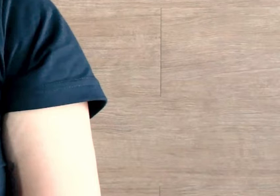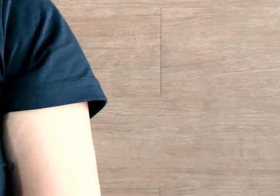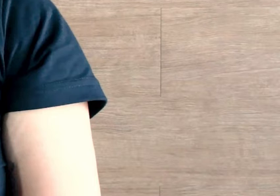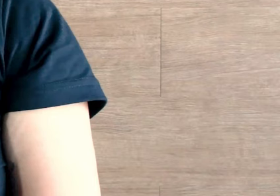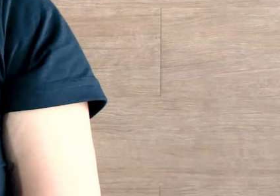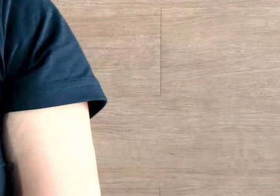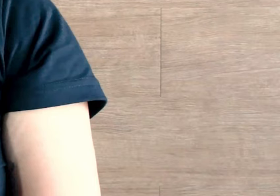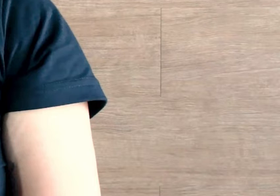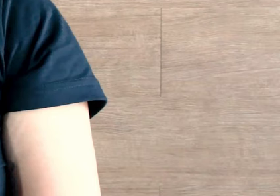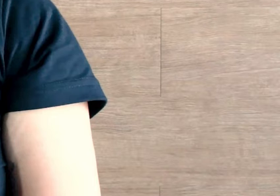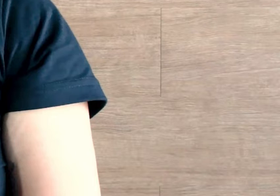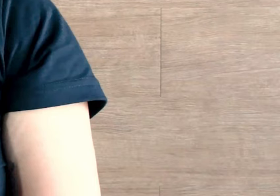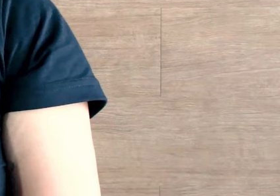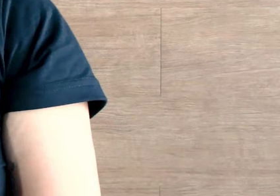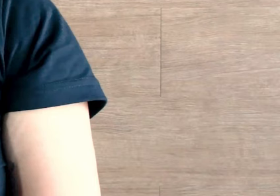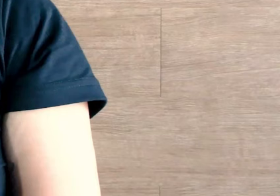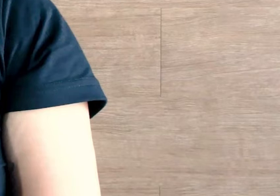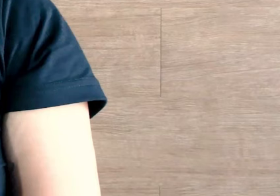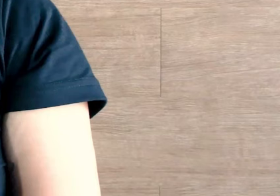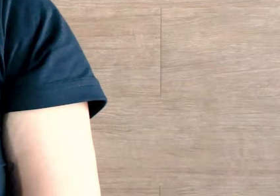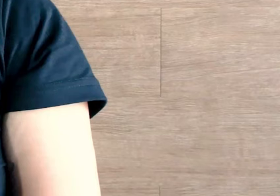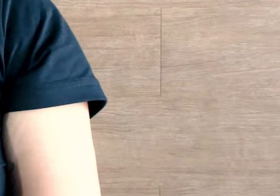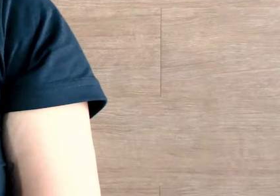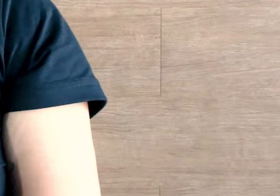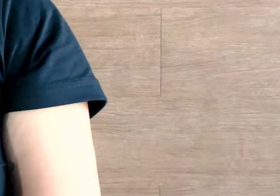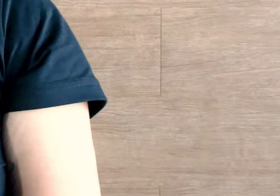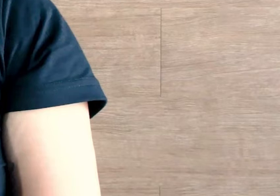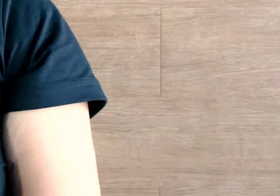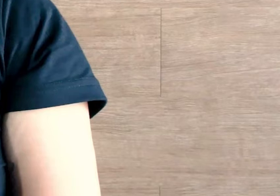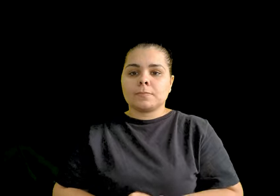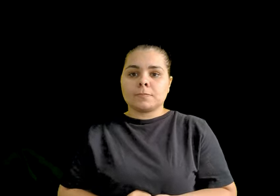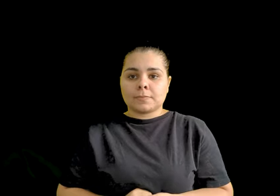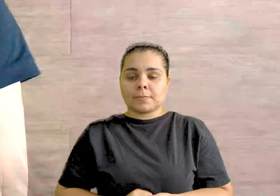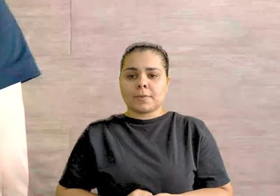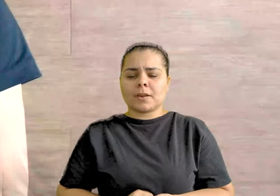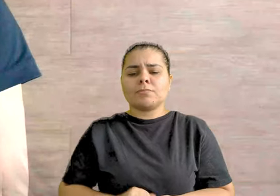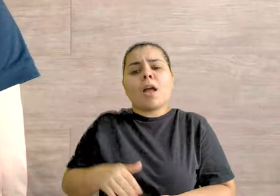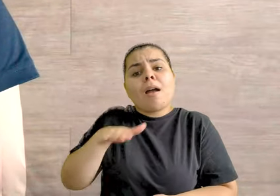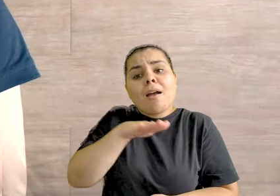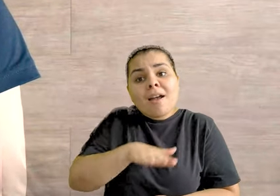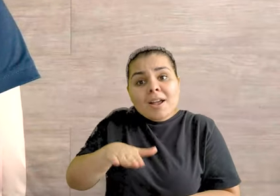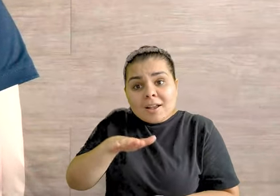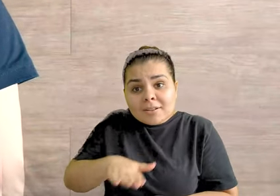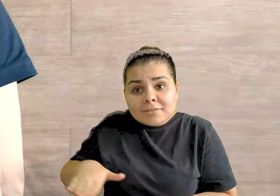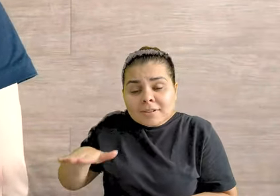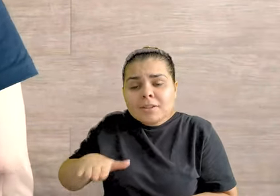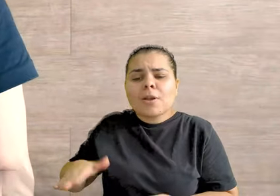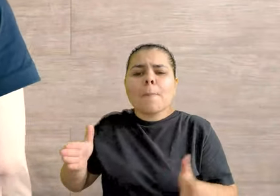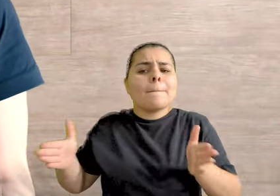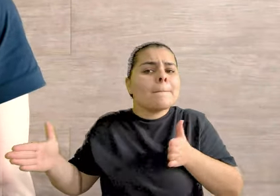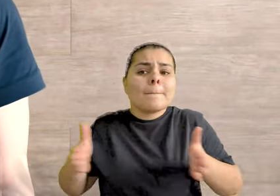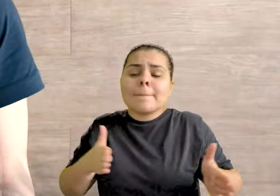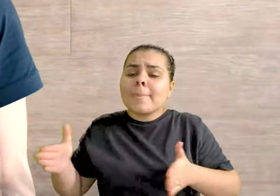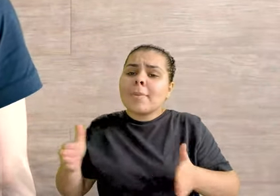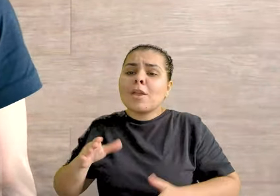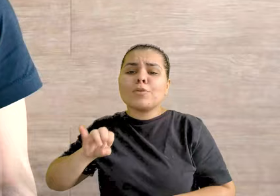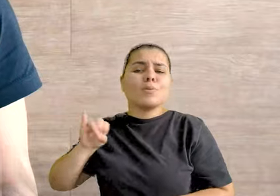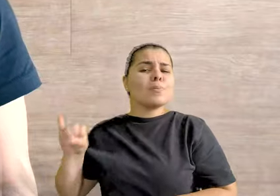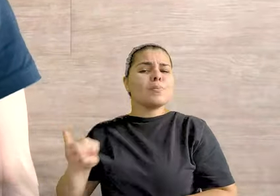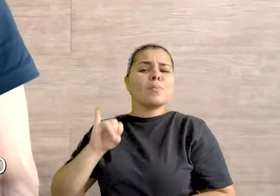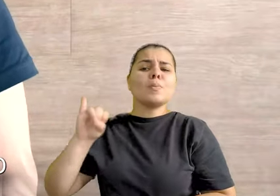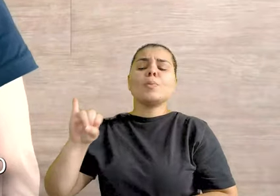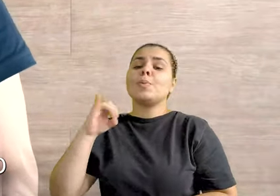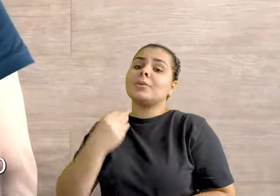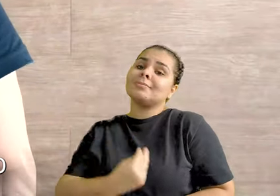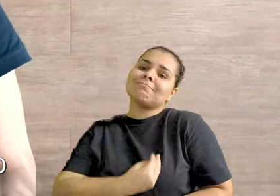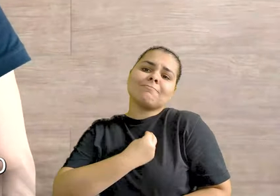esquerda, parte de mesa redonda de madeira, com pés de metal e cadeira branca estampada com bolas coloridas. A infância é um período muito sensível da